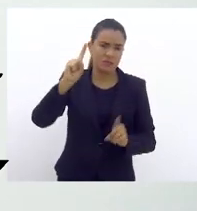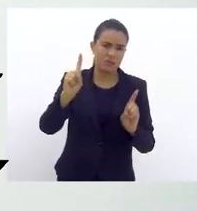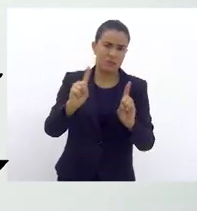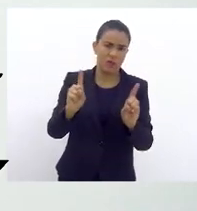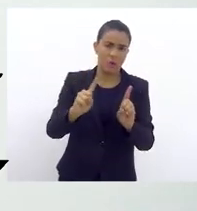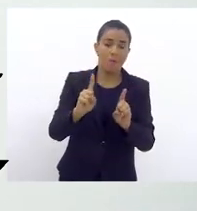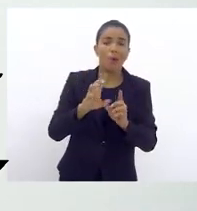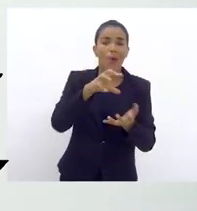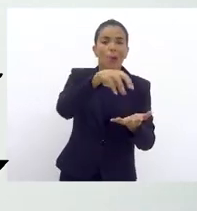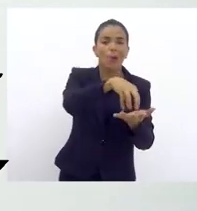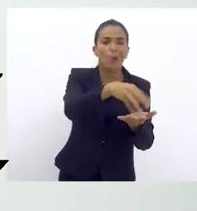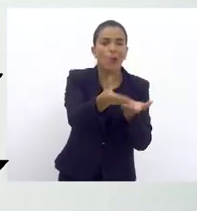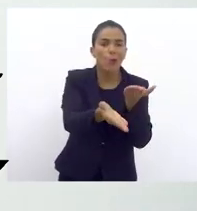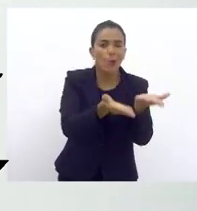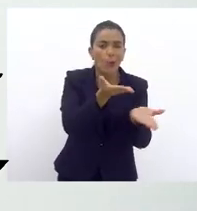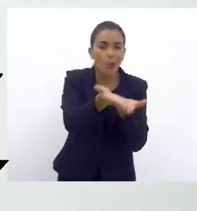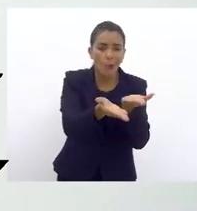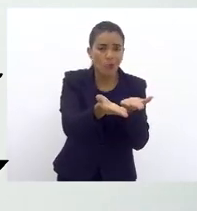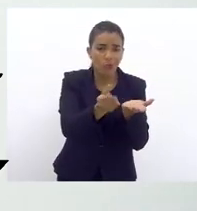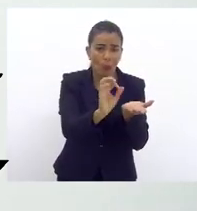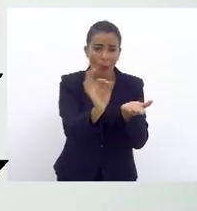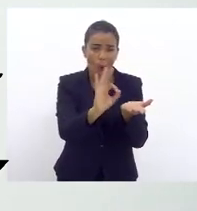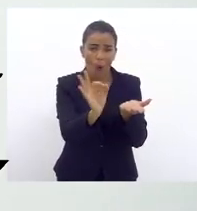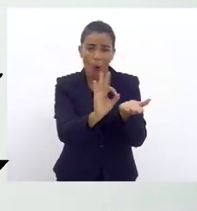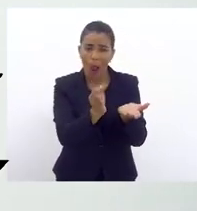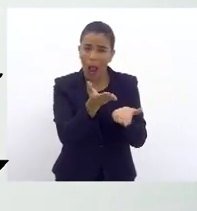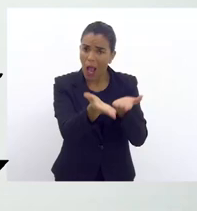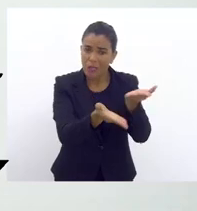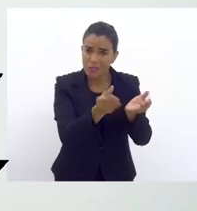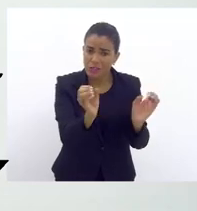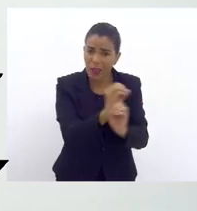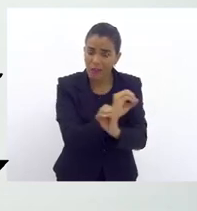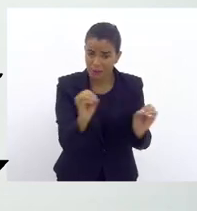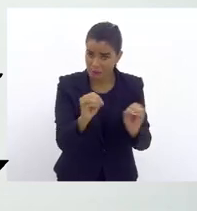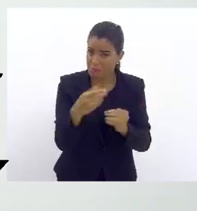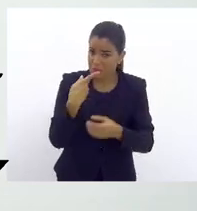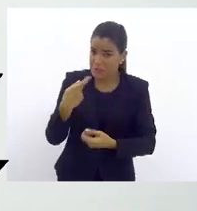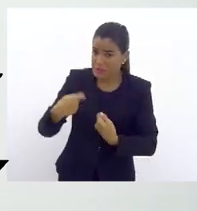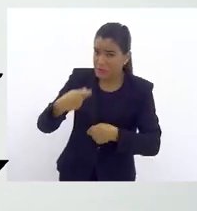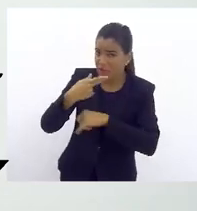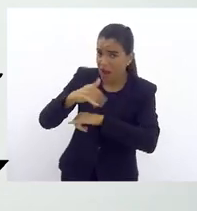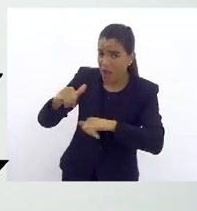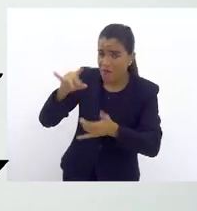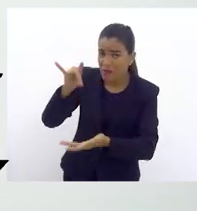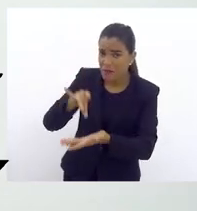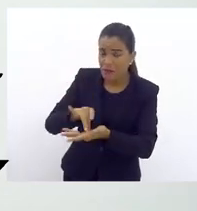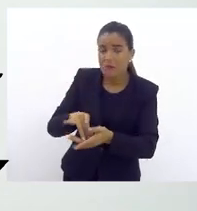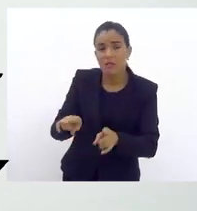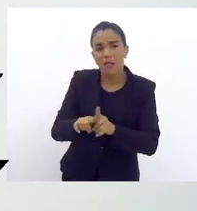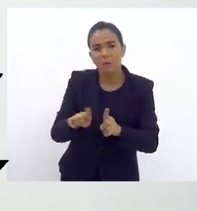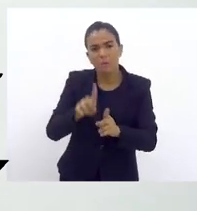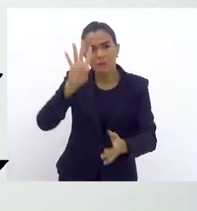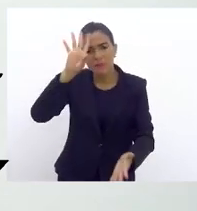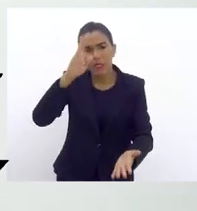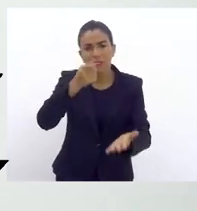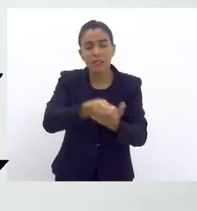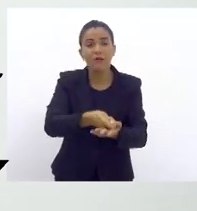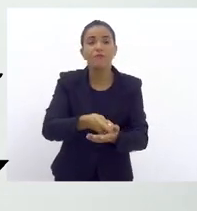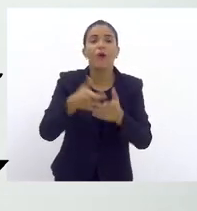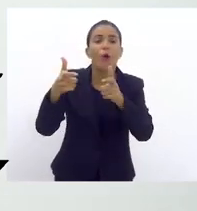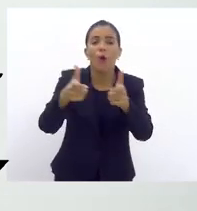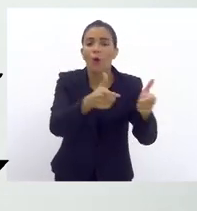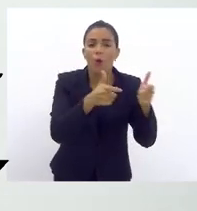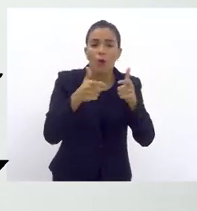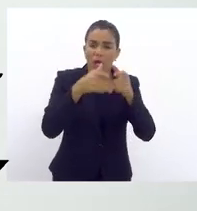núcleos de assistência pouco assistem eu acho que a gente tem que ter claro isso e tem que ser definido os locais de